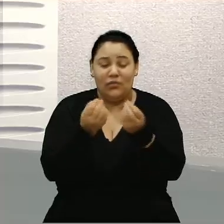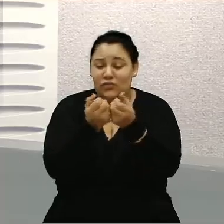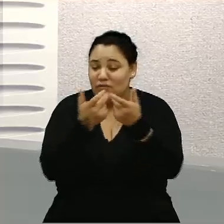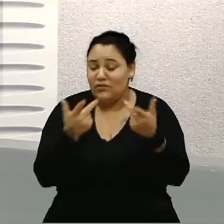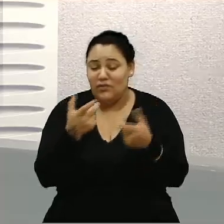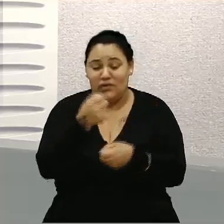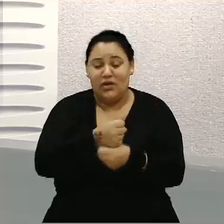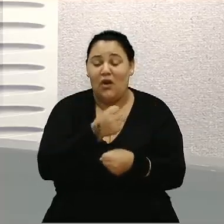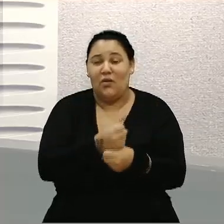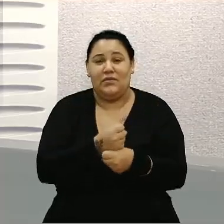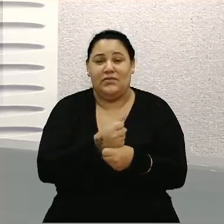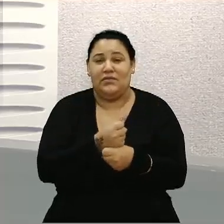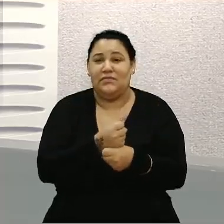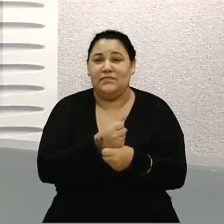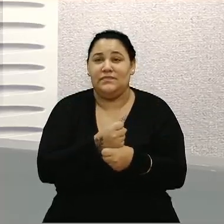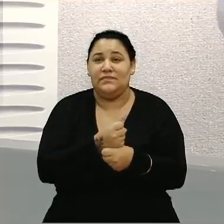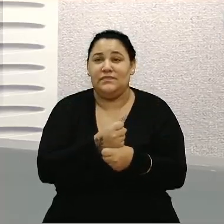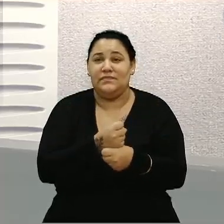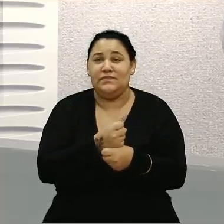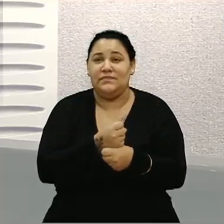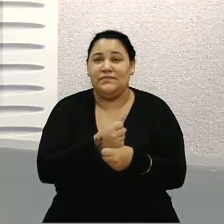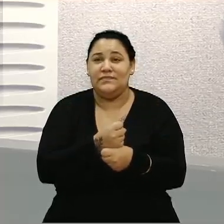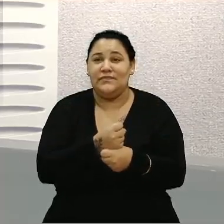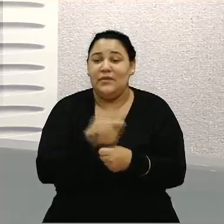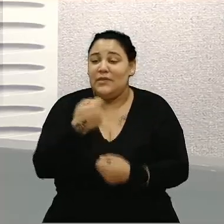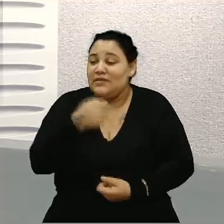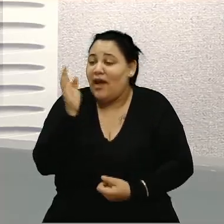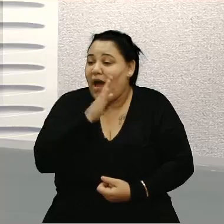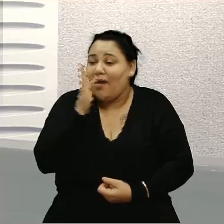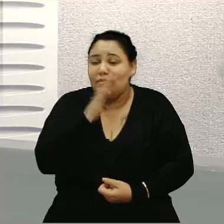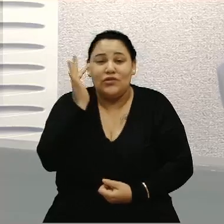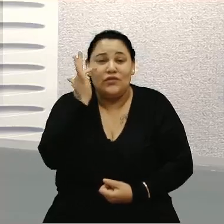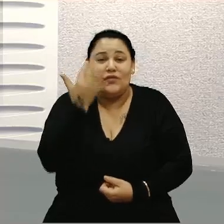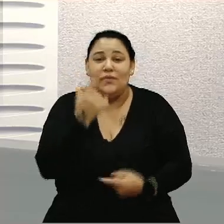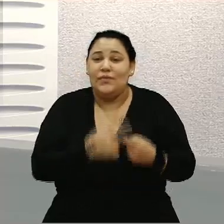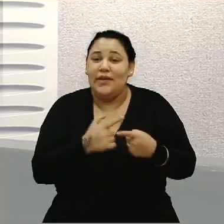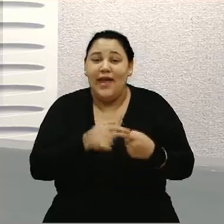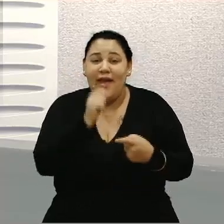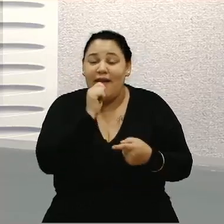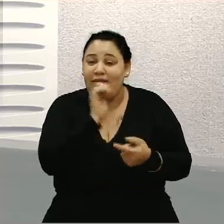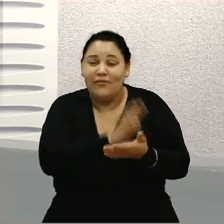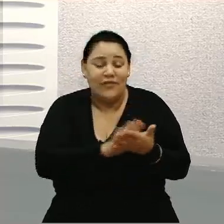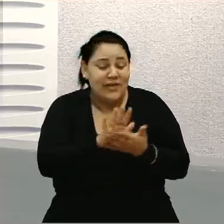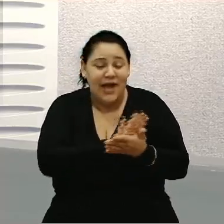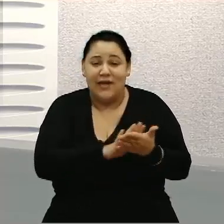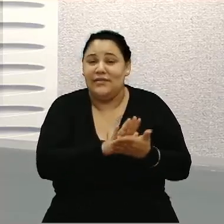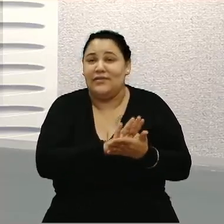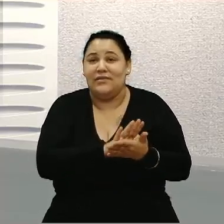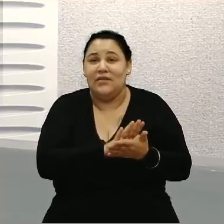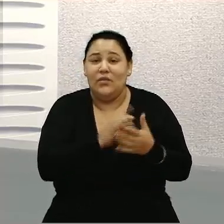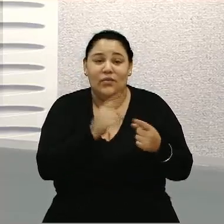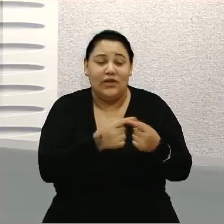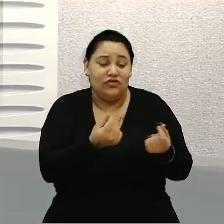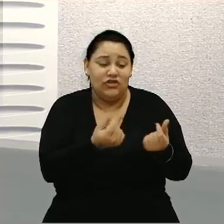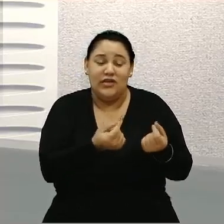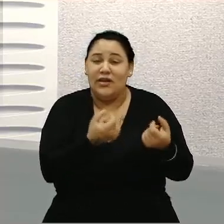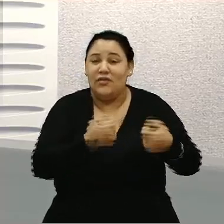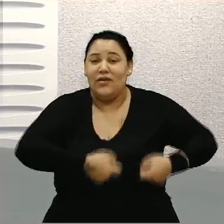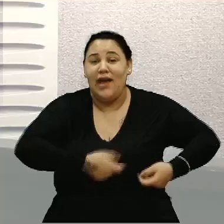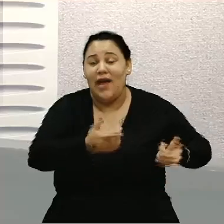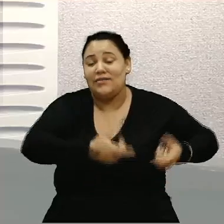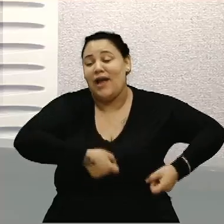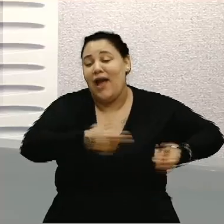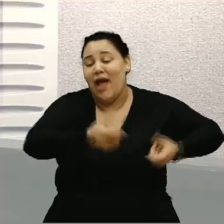está na emergência, na urgência, por não ter feito nada, jogando mais dinheiro público fora. Então, se